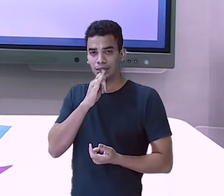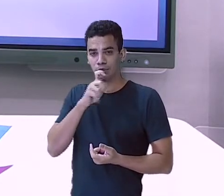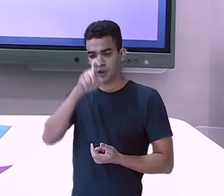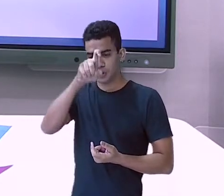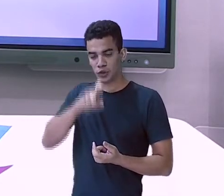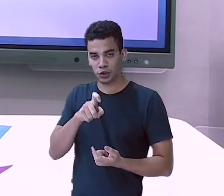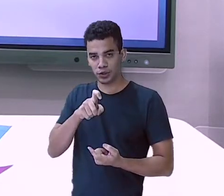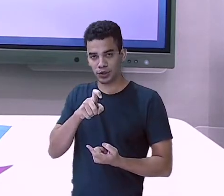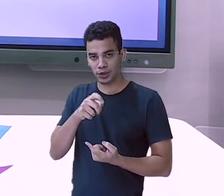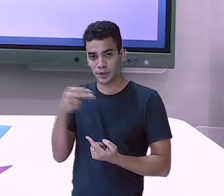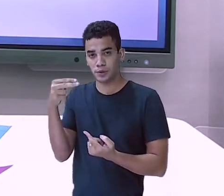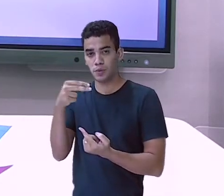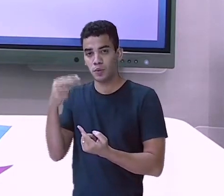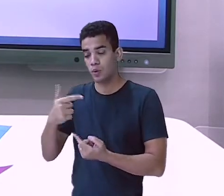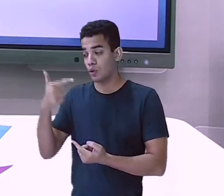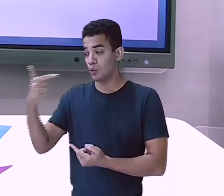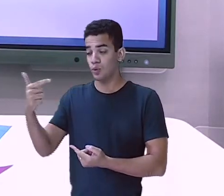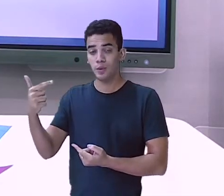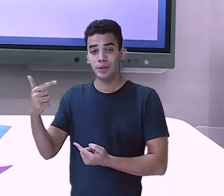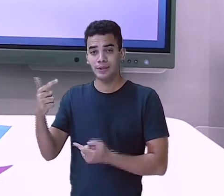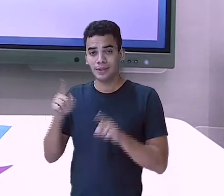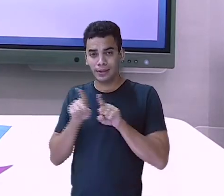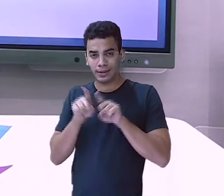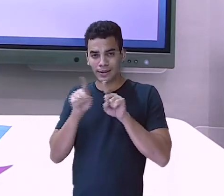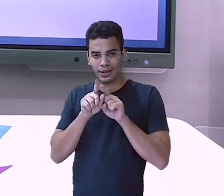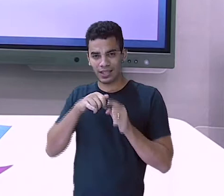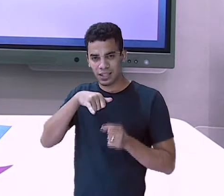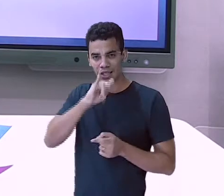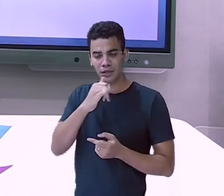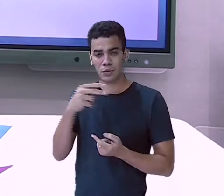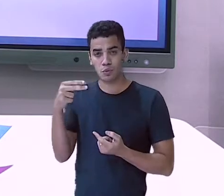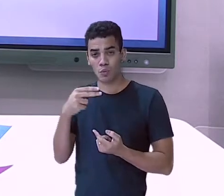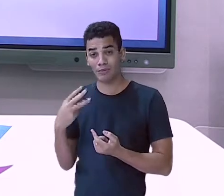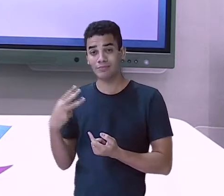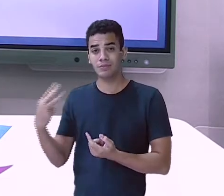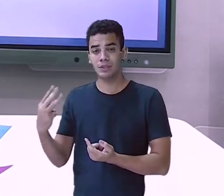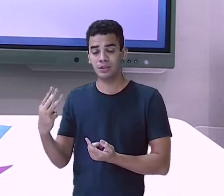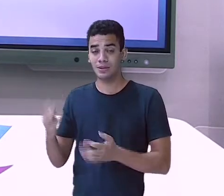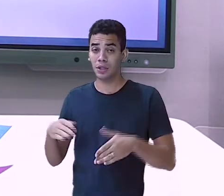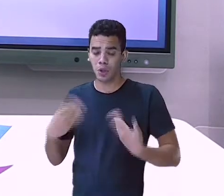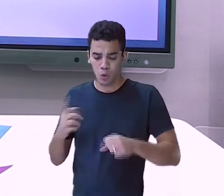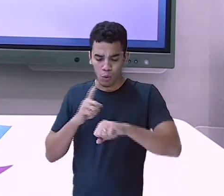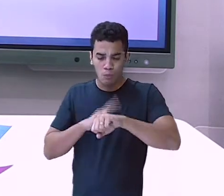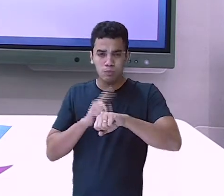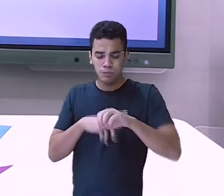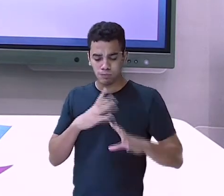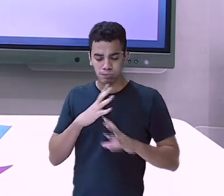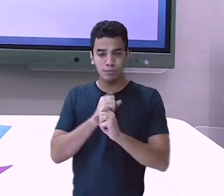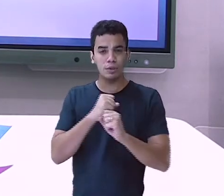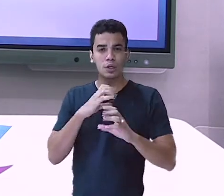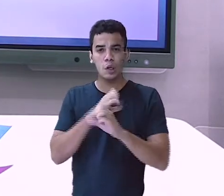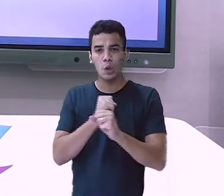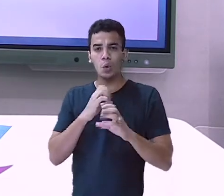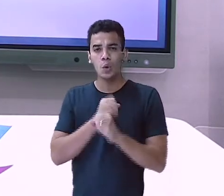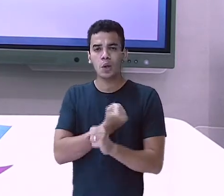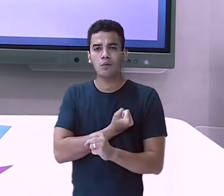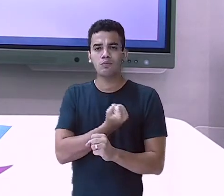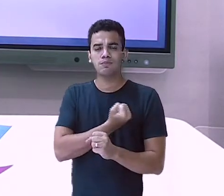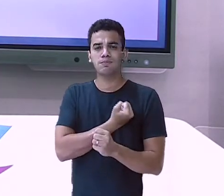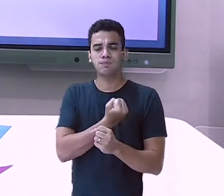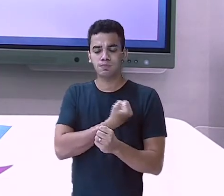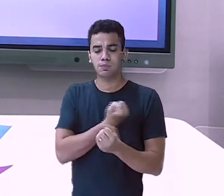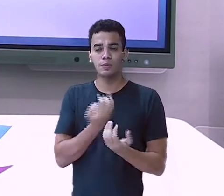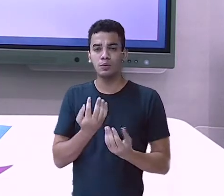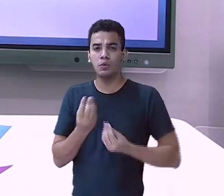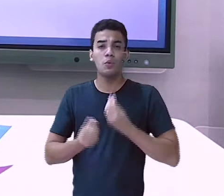2 e y é igual a 3. Como calcular o valor numérico? Eu vou substituir.